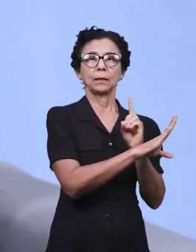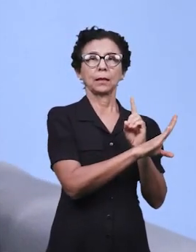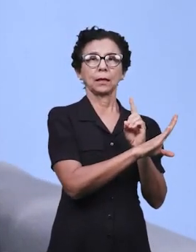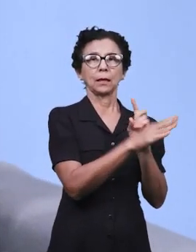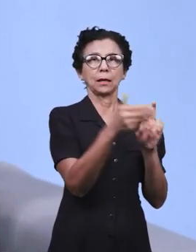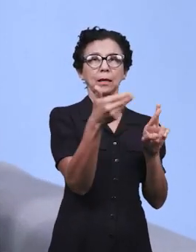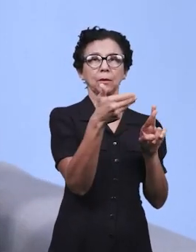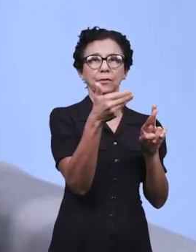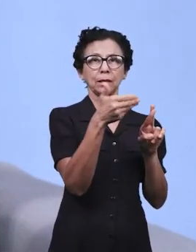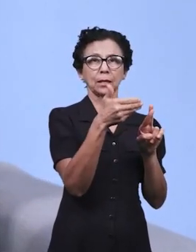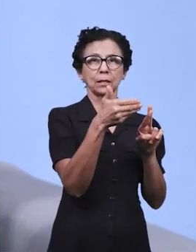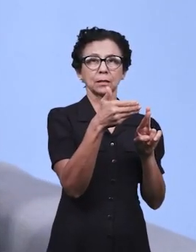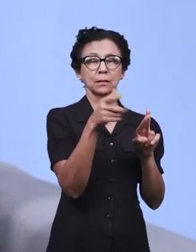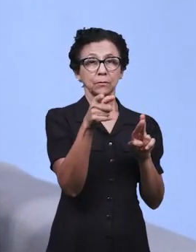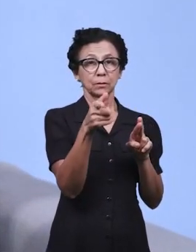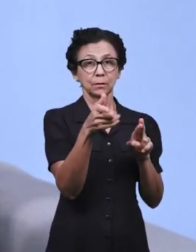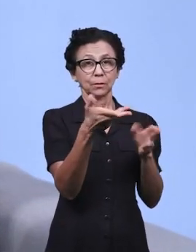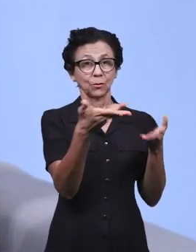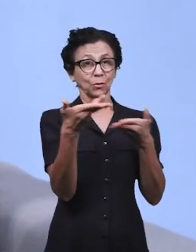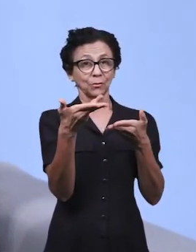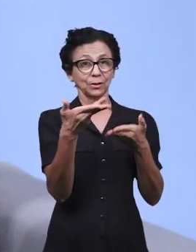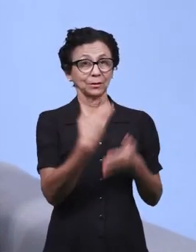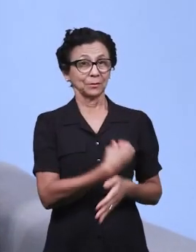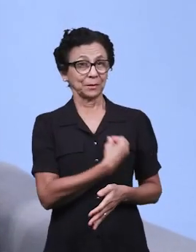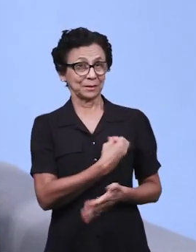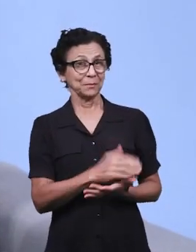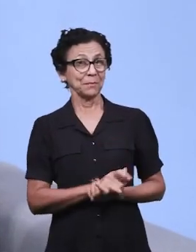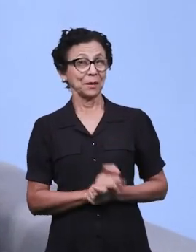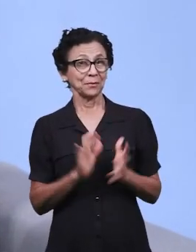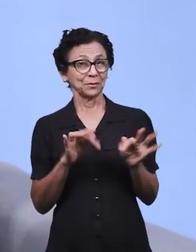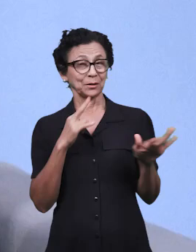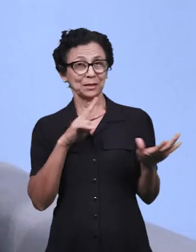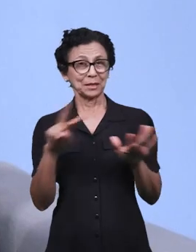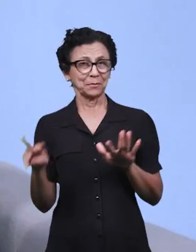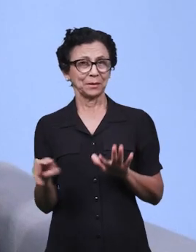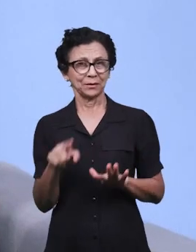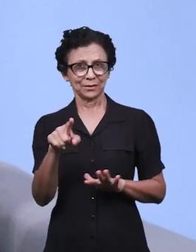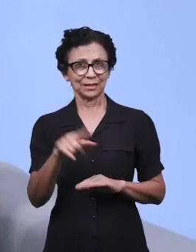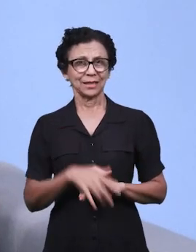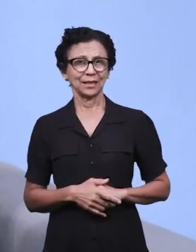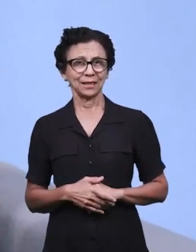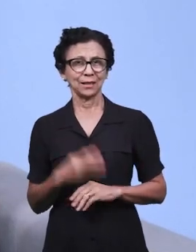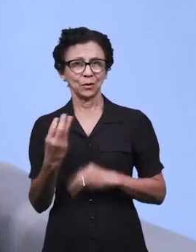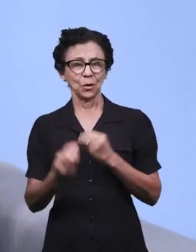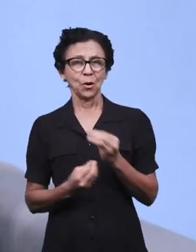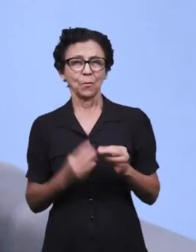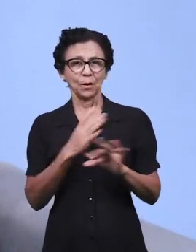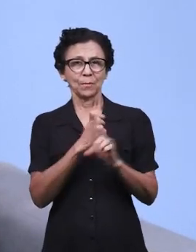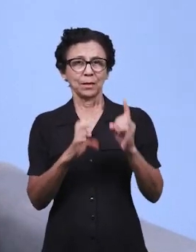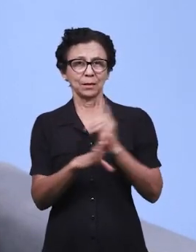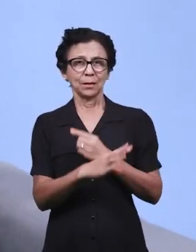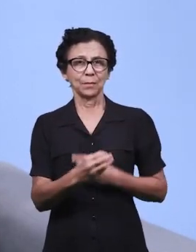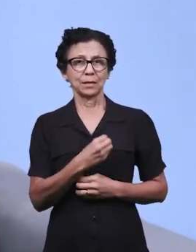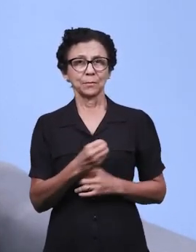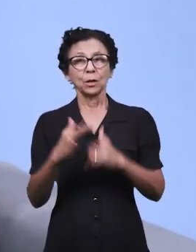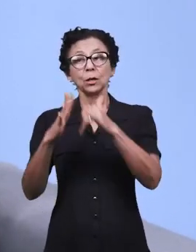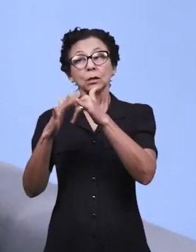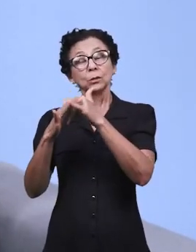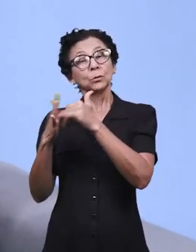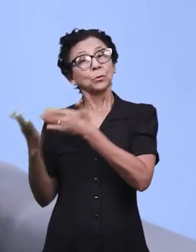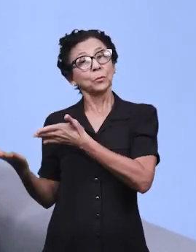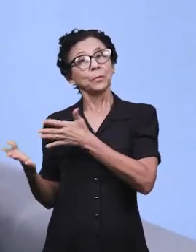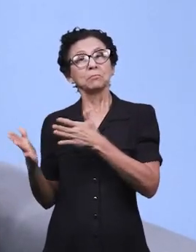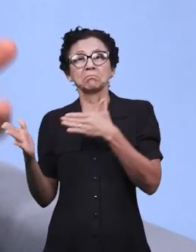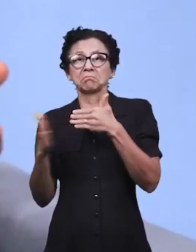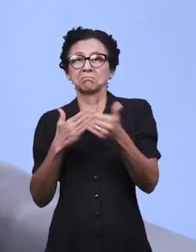para a qual eu te convido a participar. Nesse final de semana, você vai participar da EBD, sabe como? No nosso canal no YouTube, tá aí. Ou